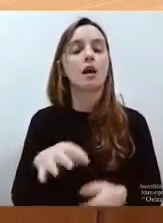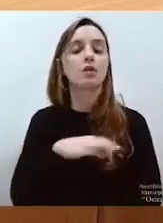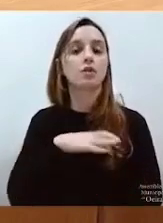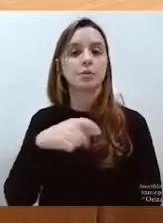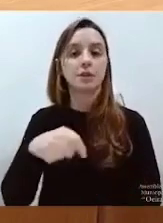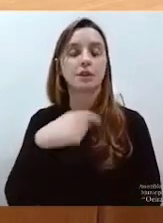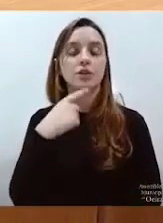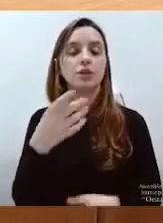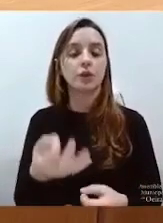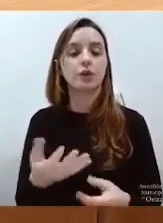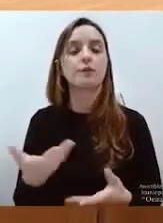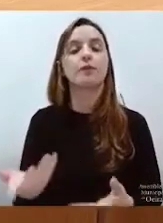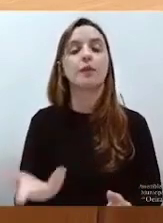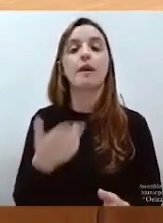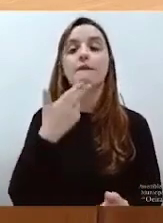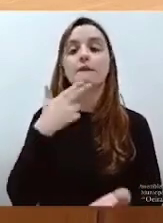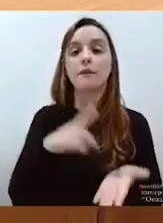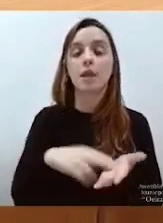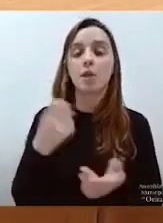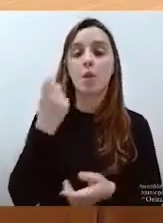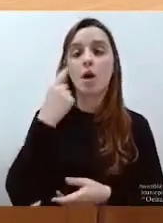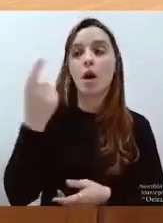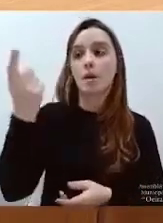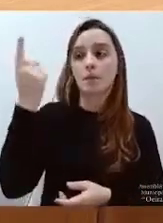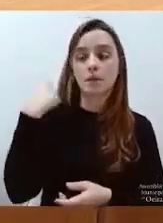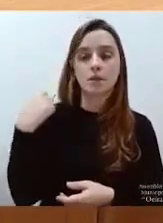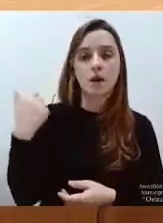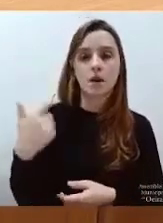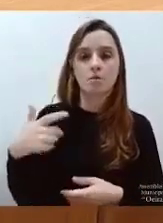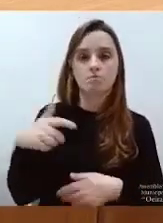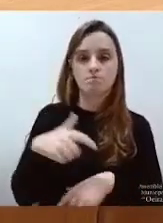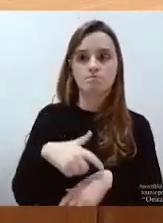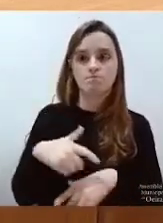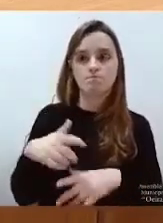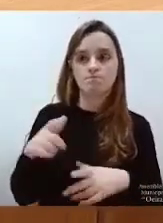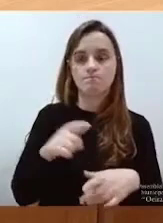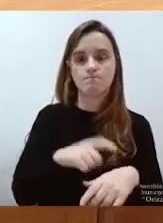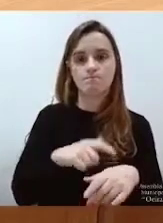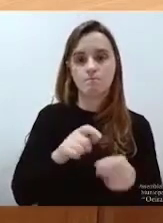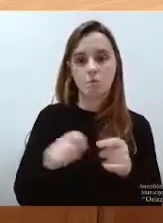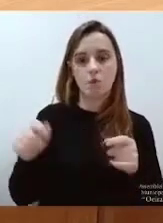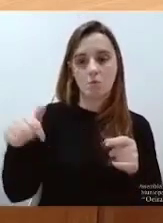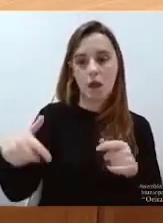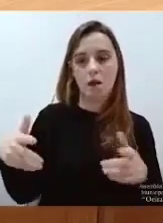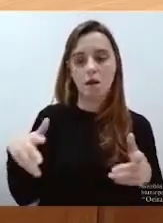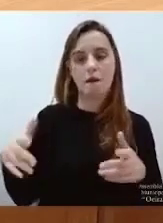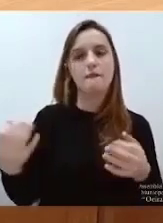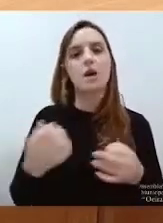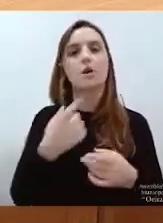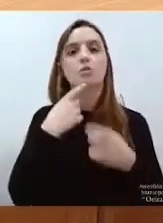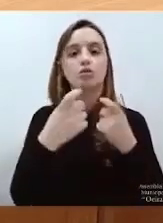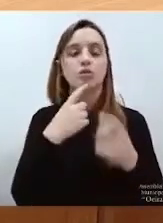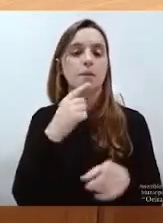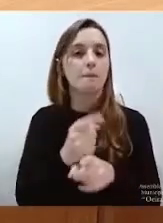que o ano passado, por esta altura, referiu exatamente as mesmas questões, com as mesmas preocupações que também